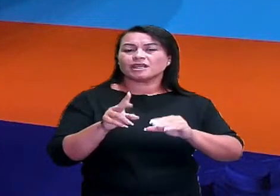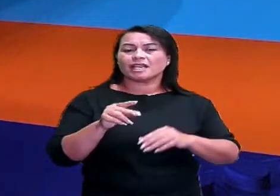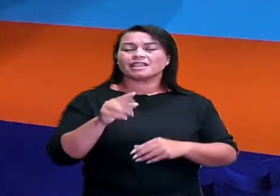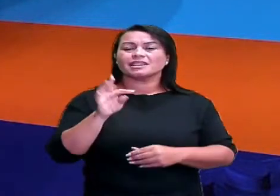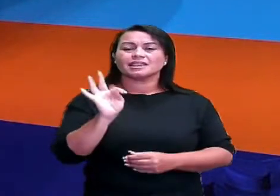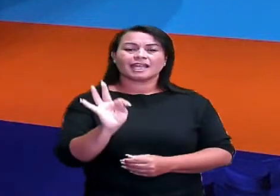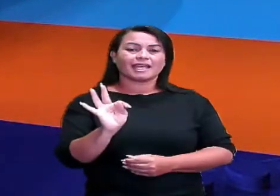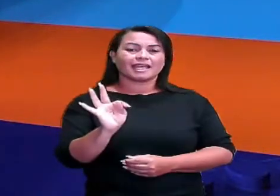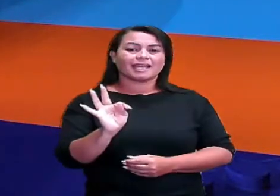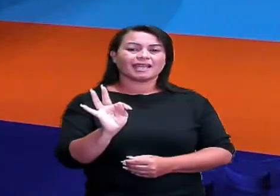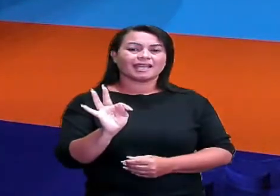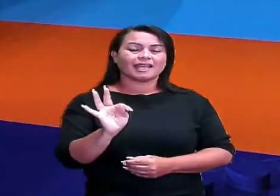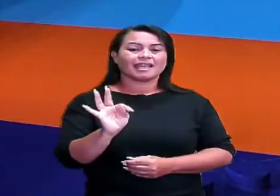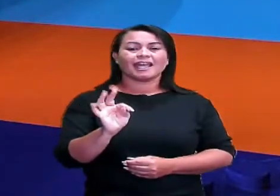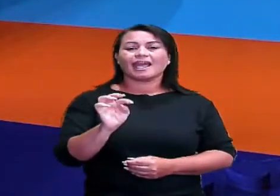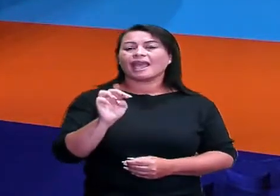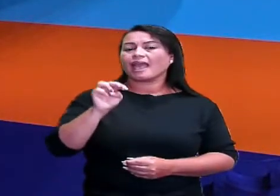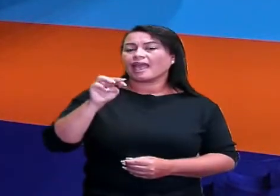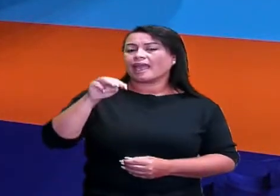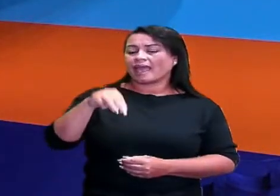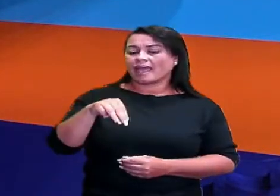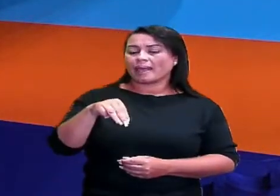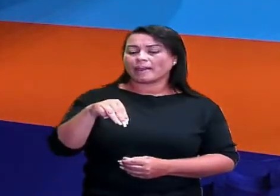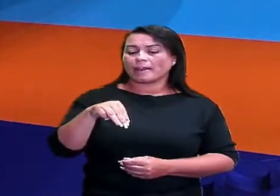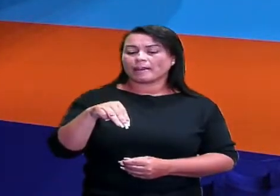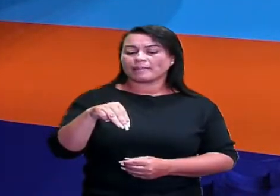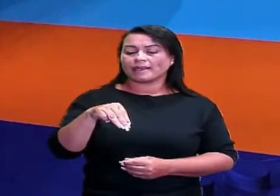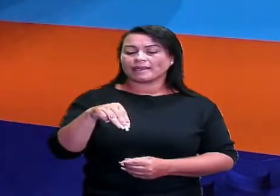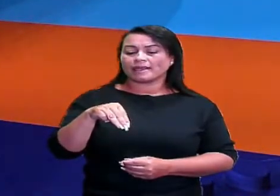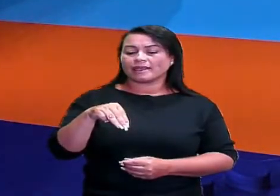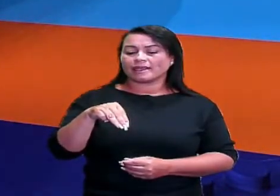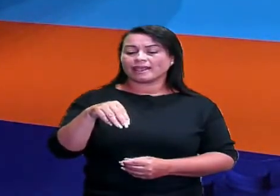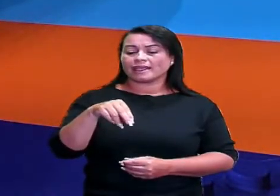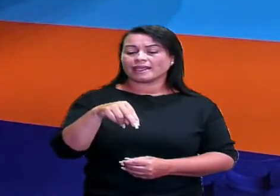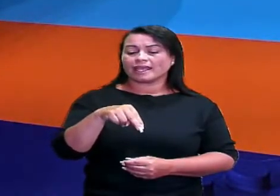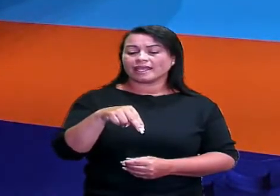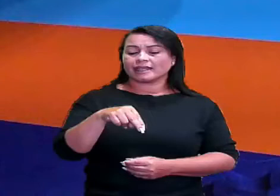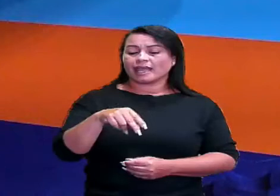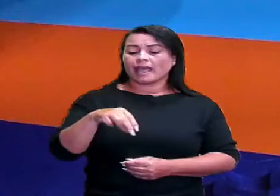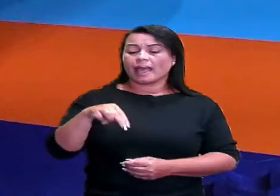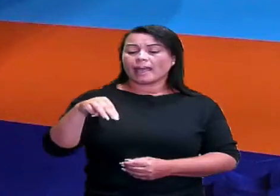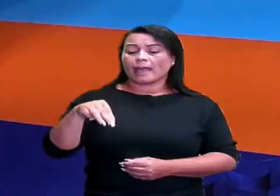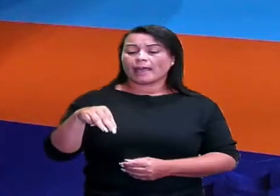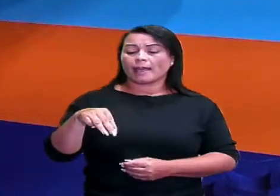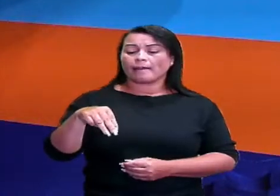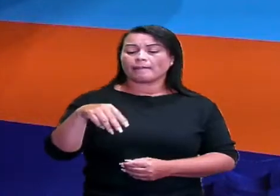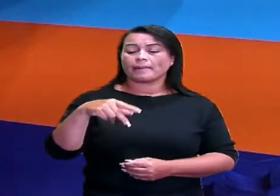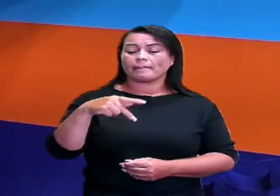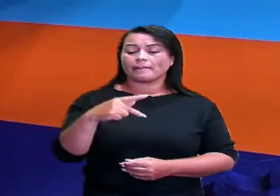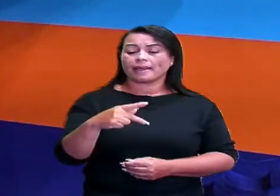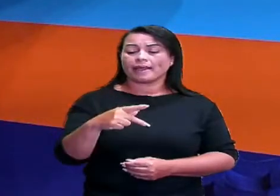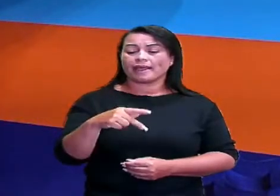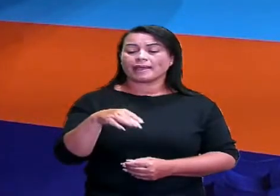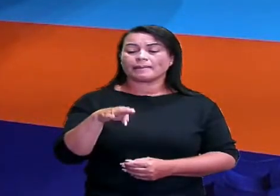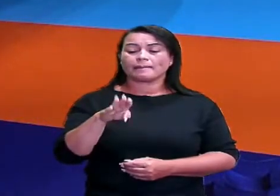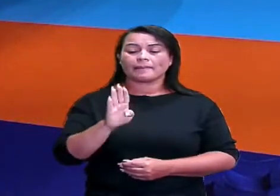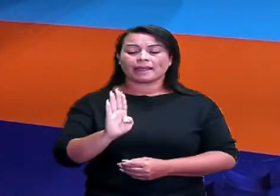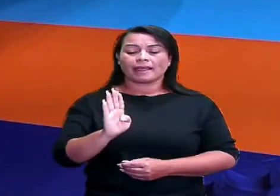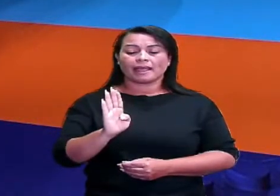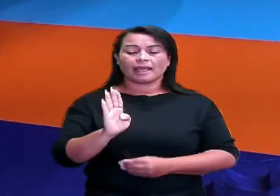T. M, observa que a letra M, a letra P e a letra B, elas